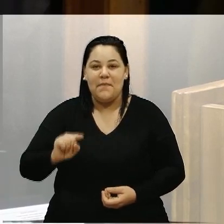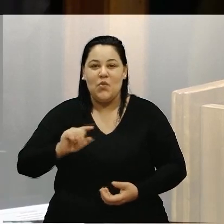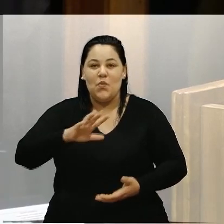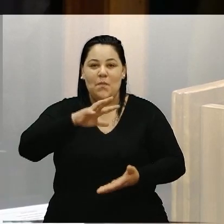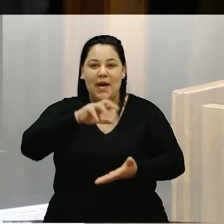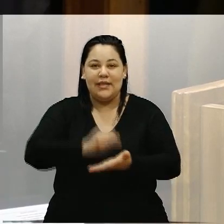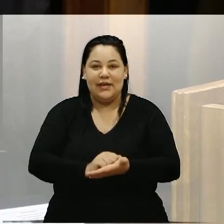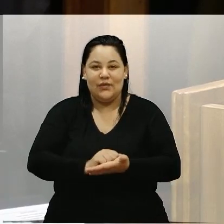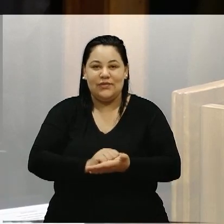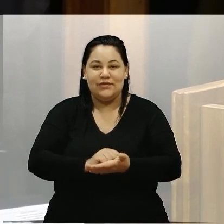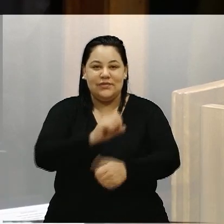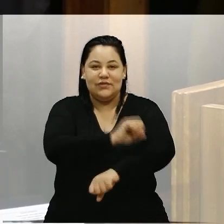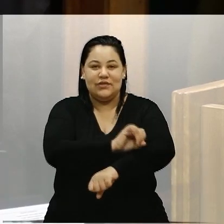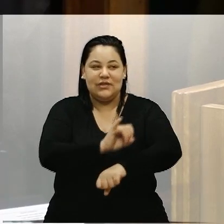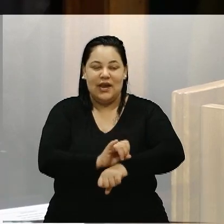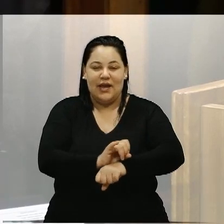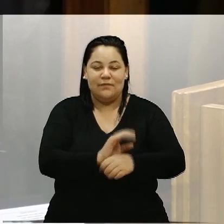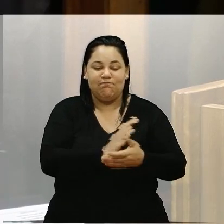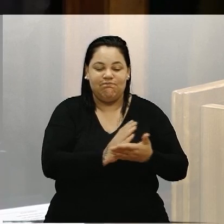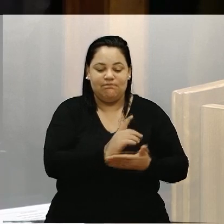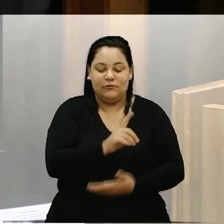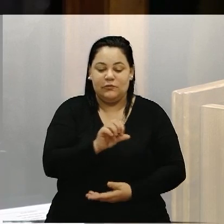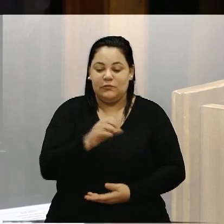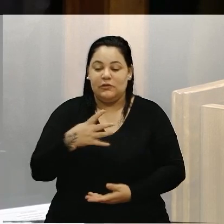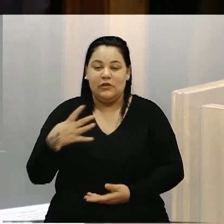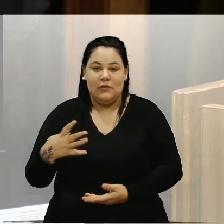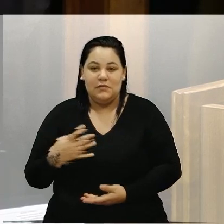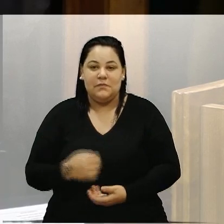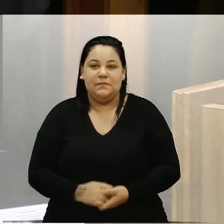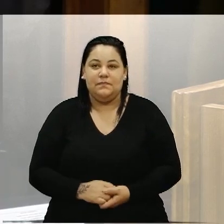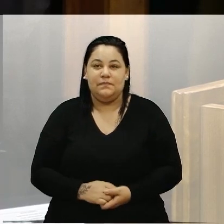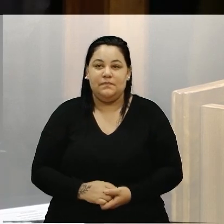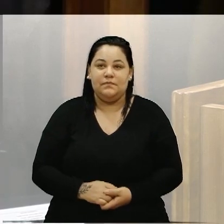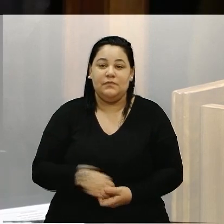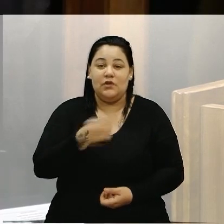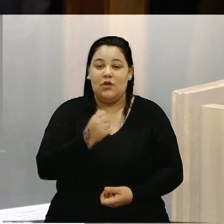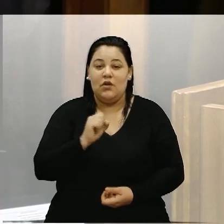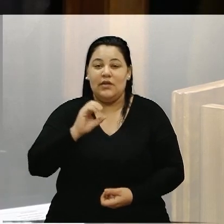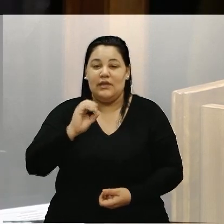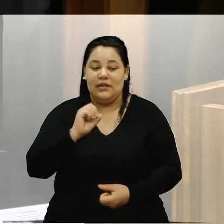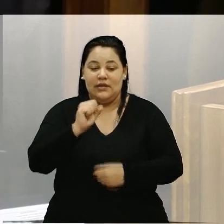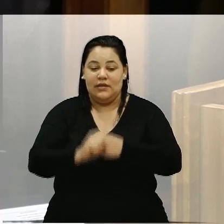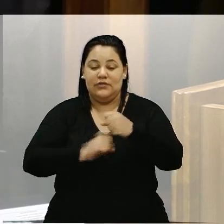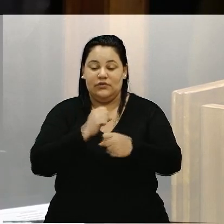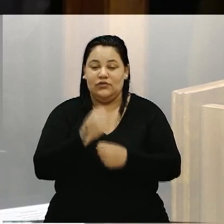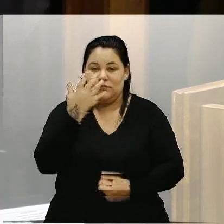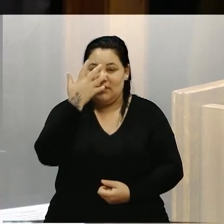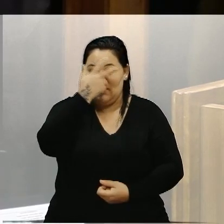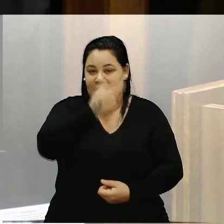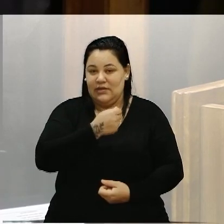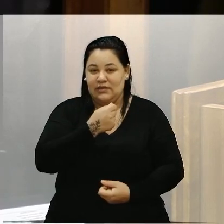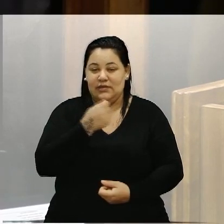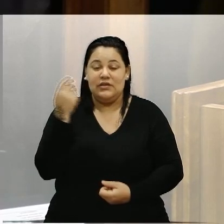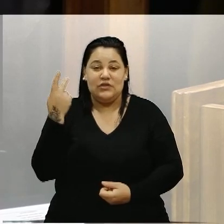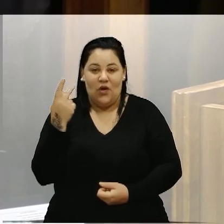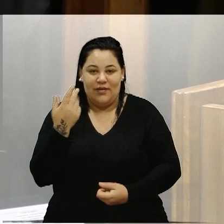Nilo Peçanha desde 1944. 80 anos de uma bela história presente